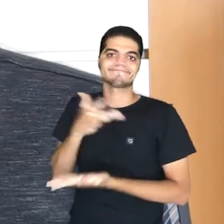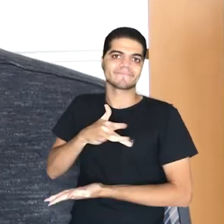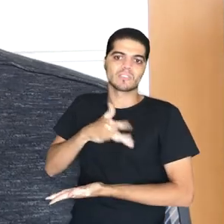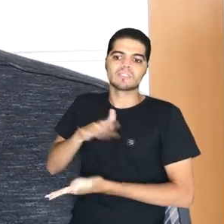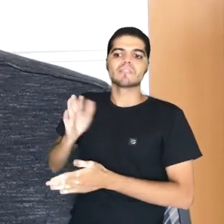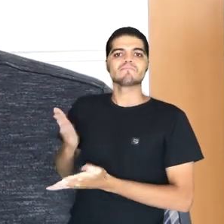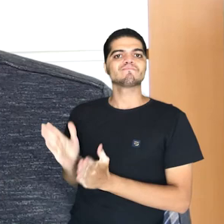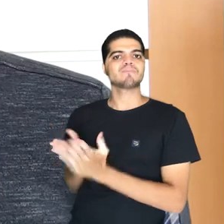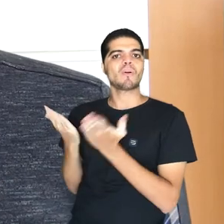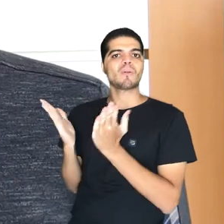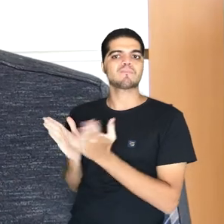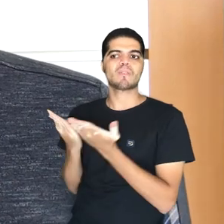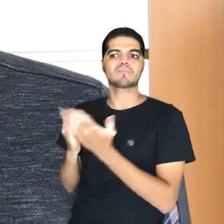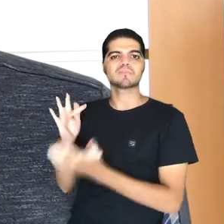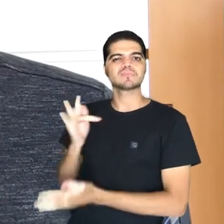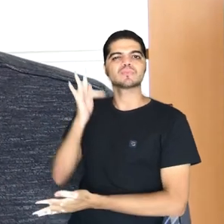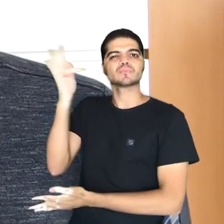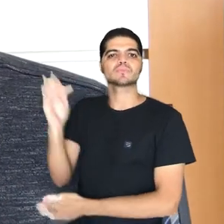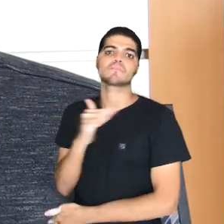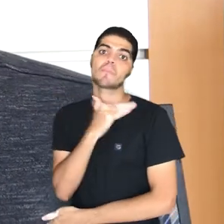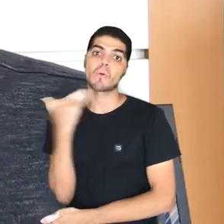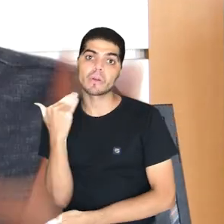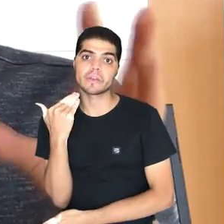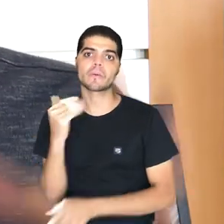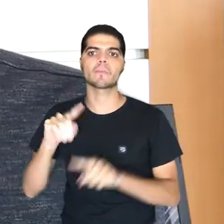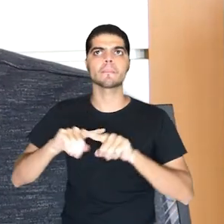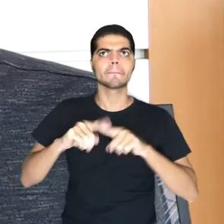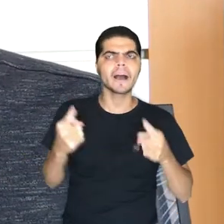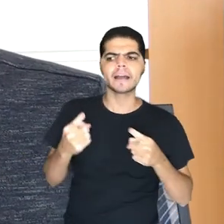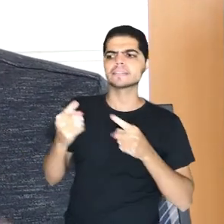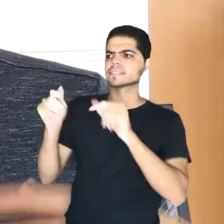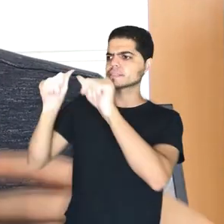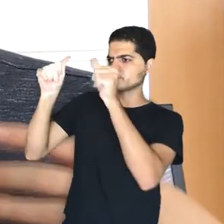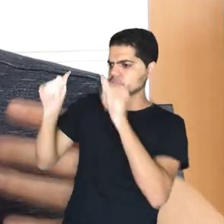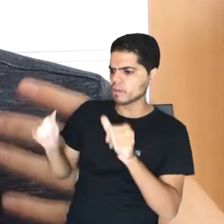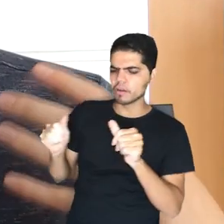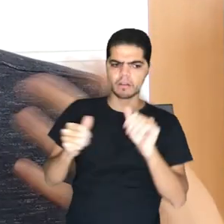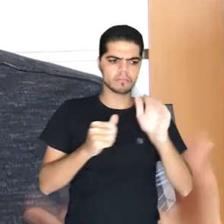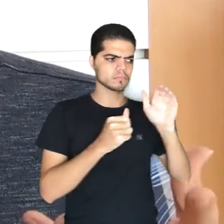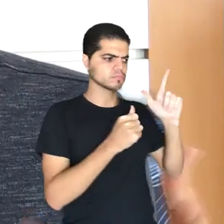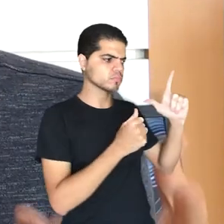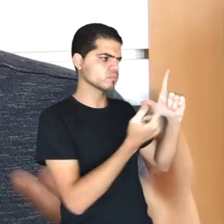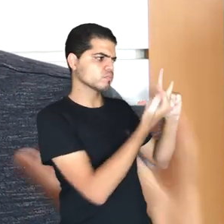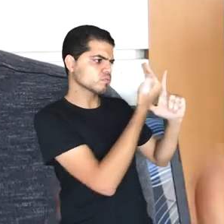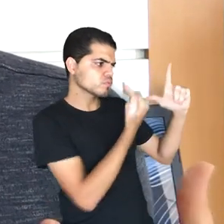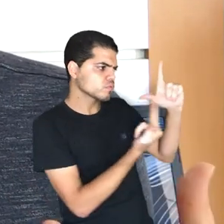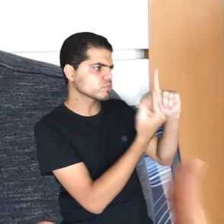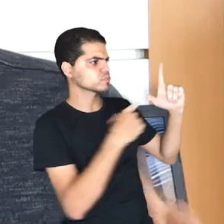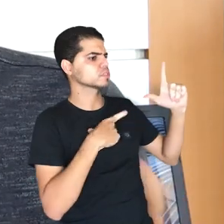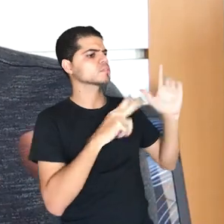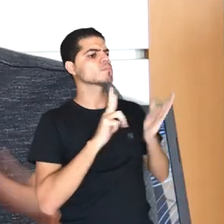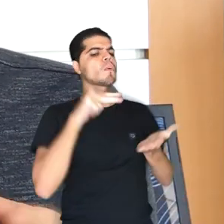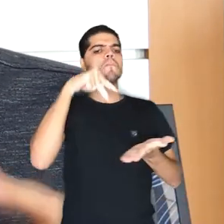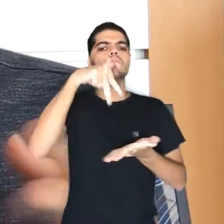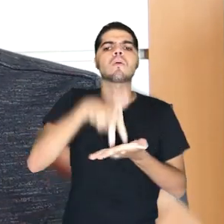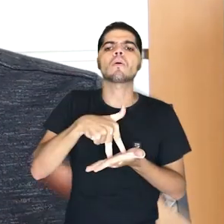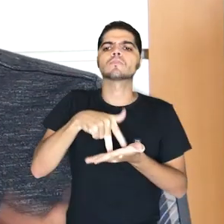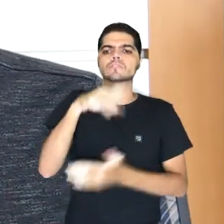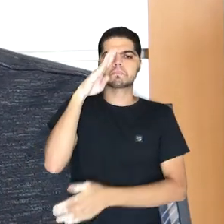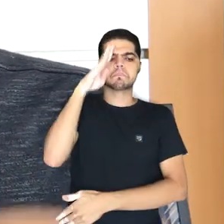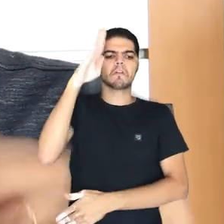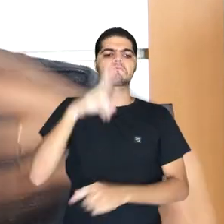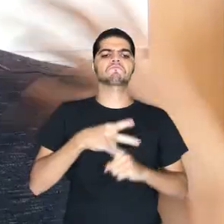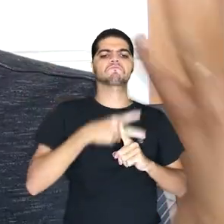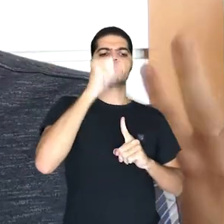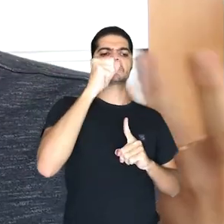Mas quando ela era representada nessas pinturas e nessas estátuas, com frequência era de forma a enfatizar o seu patriotismo, porque ela seria uma